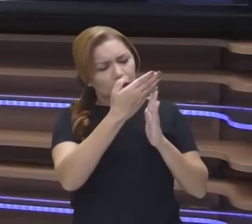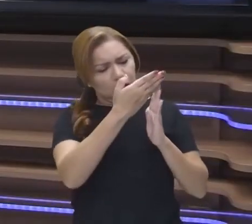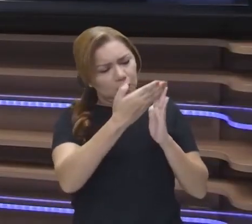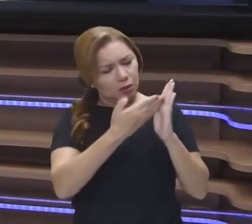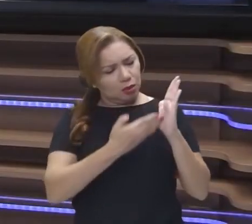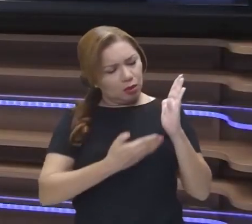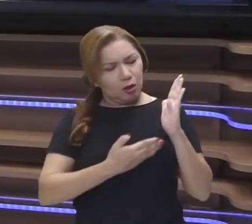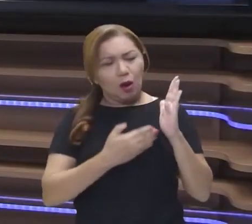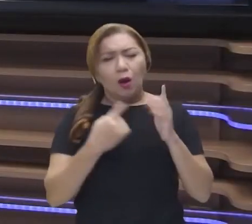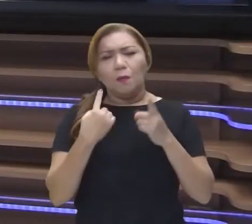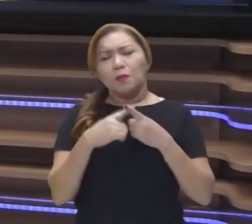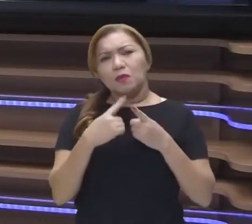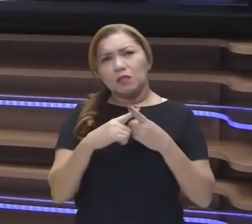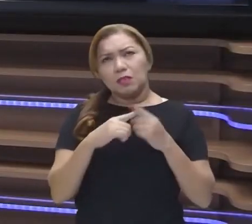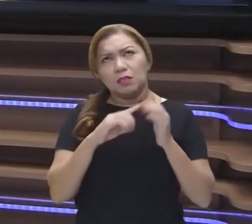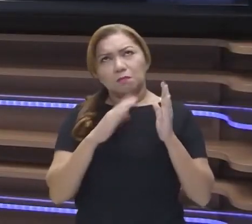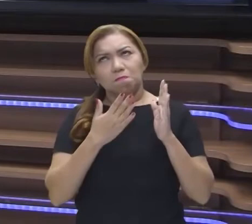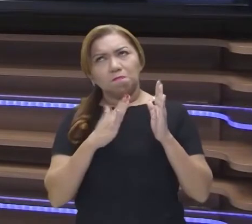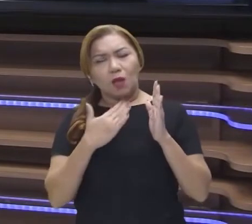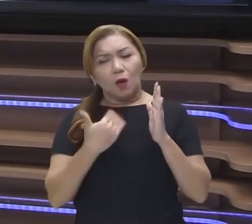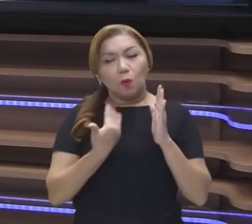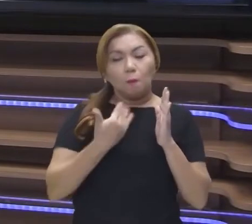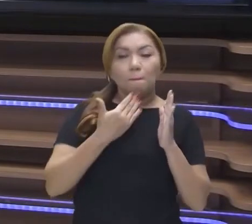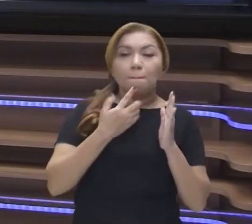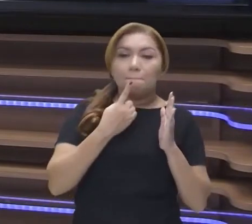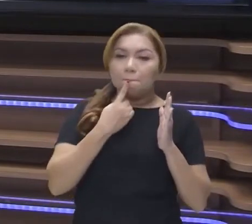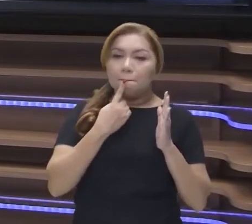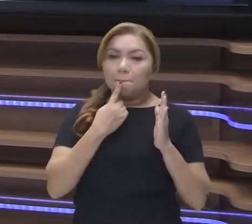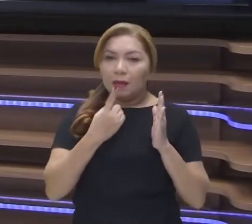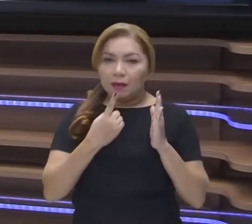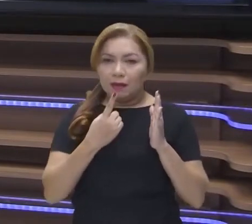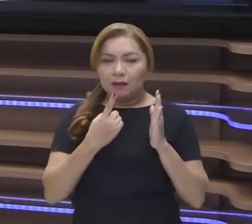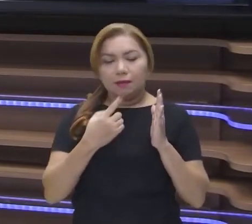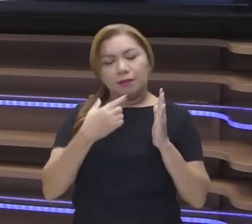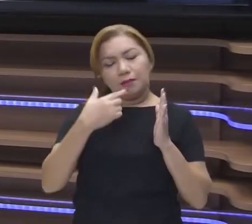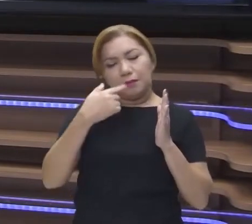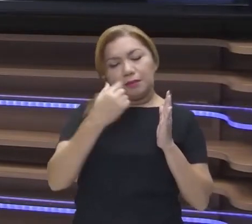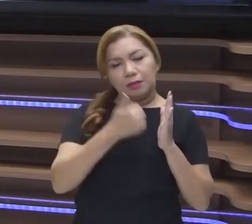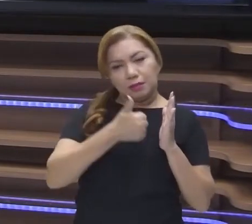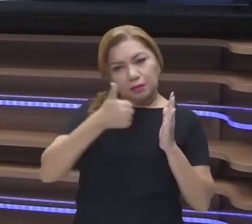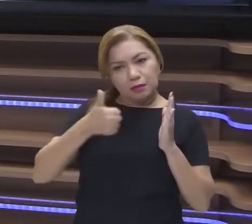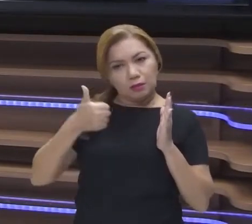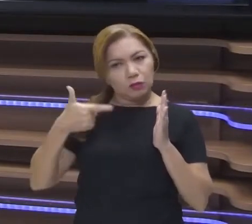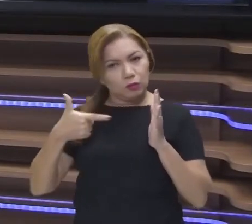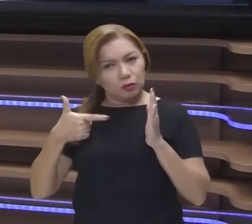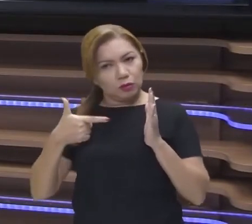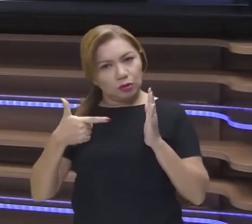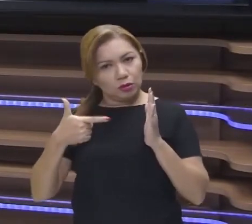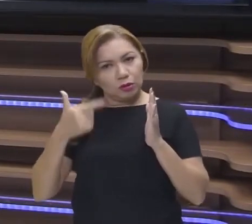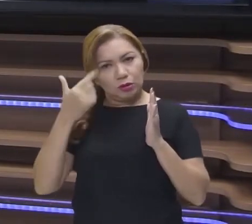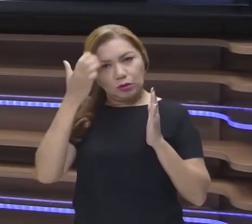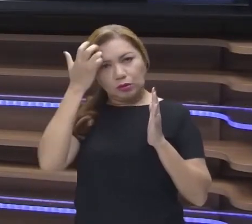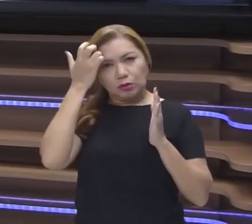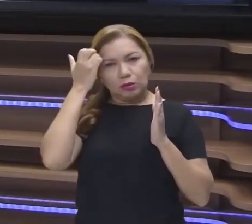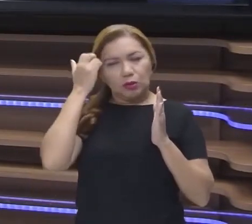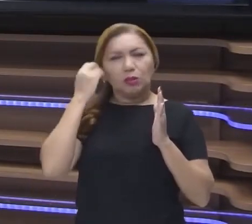aproximadamente? Ele vai dar aí, fazendo um cálculo, que eu vou usar o teorema de Pitágoras, vai dar